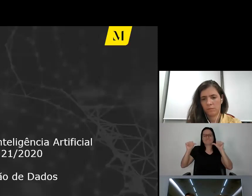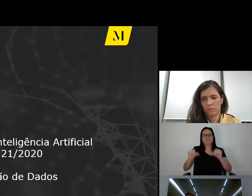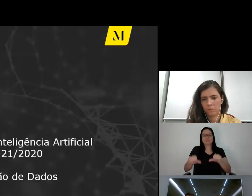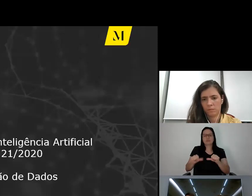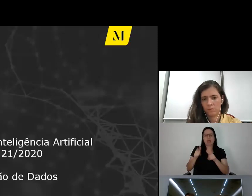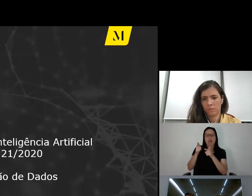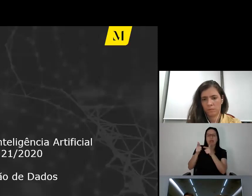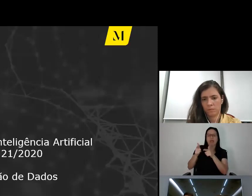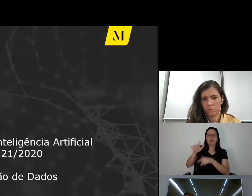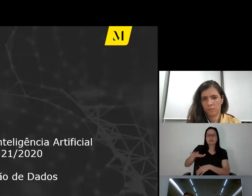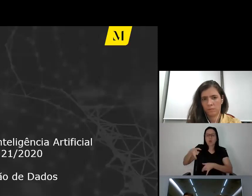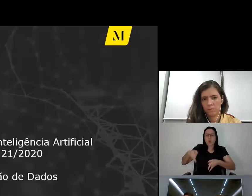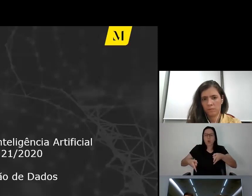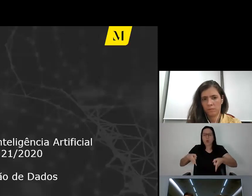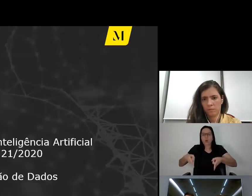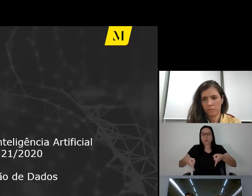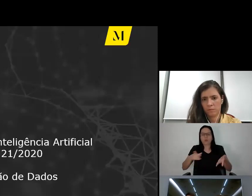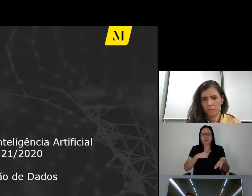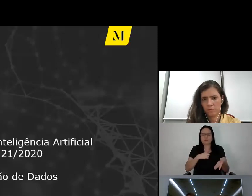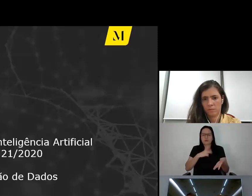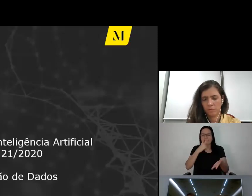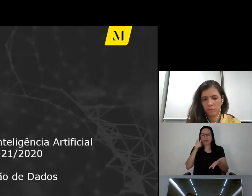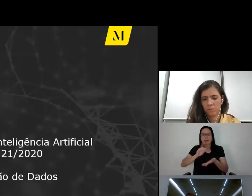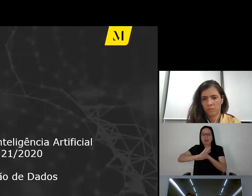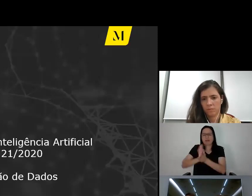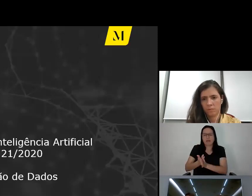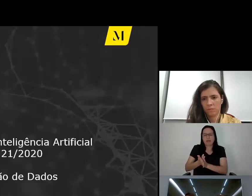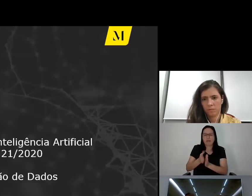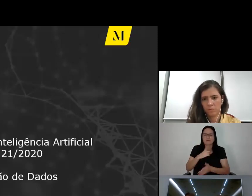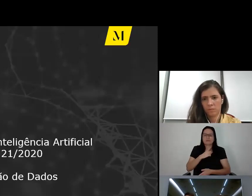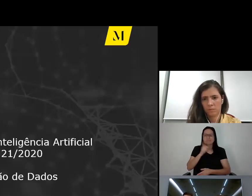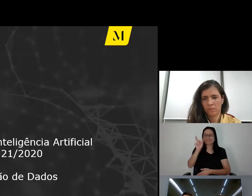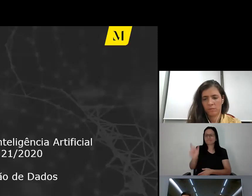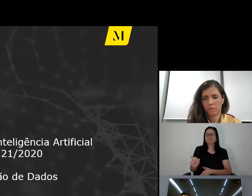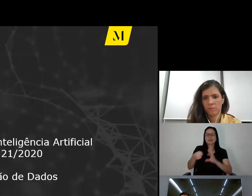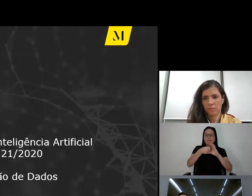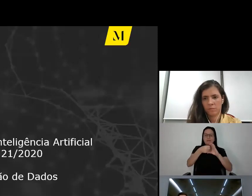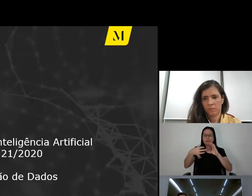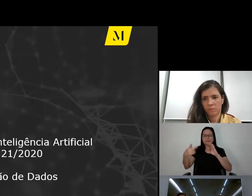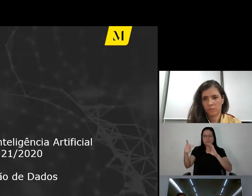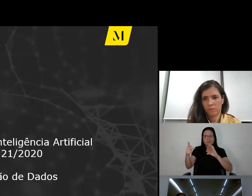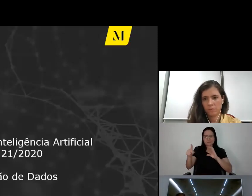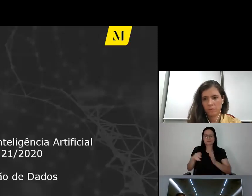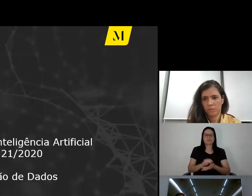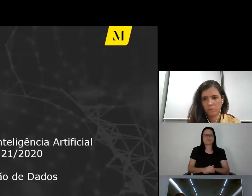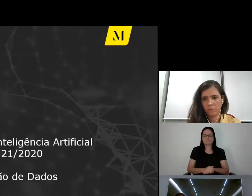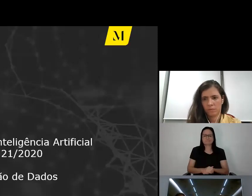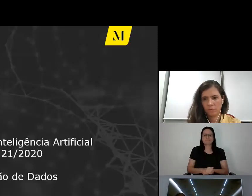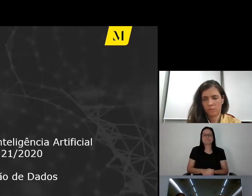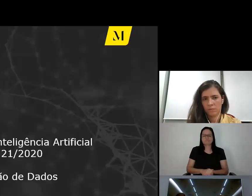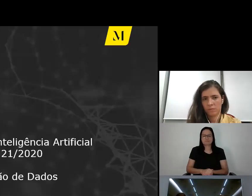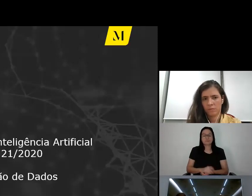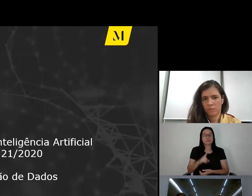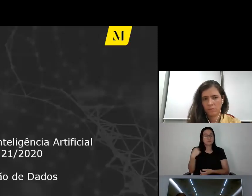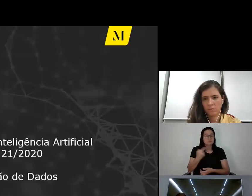no fim, se tornou um robô racista, dentre outras características. Então, o ponto é, a gente precisa tomar cuidado